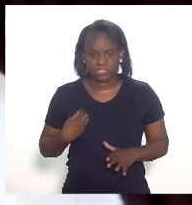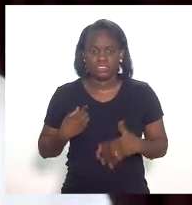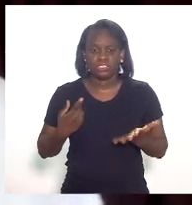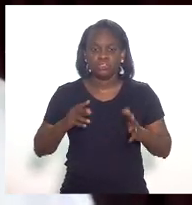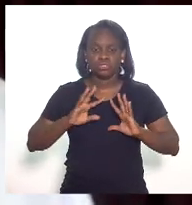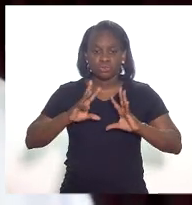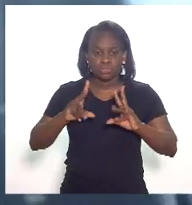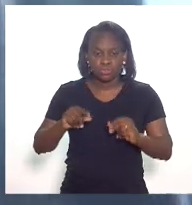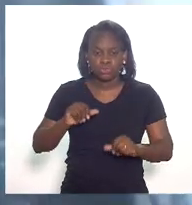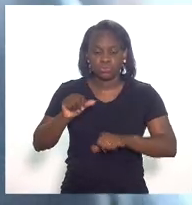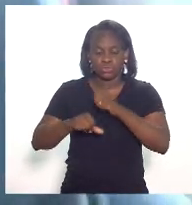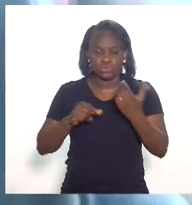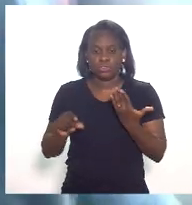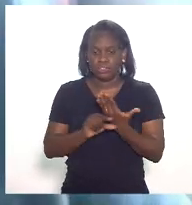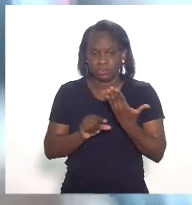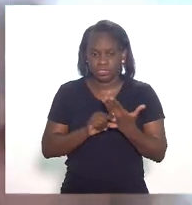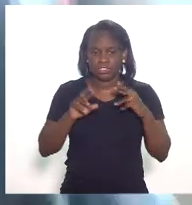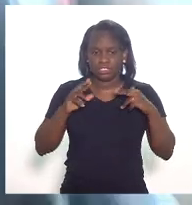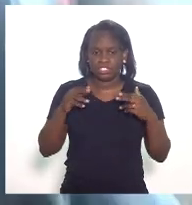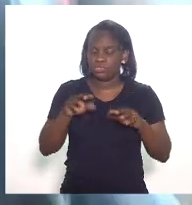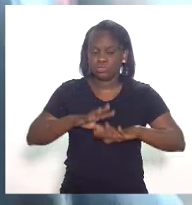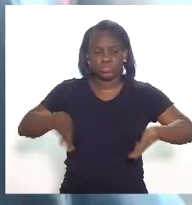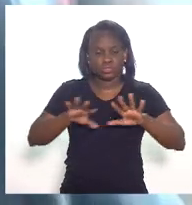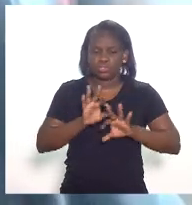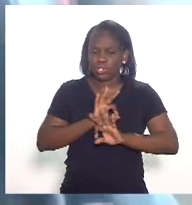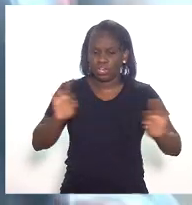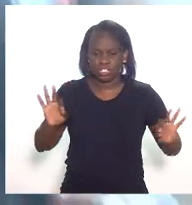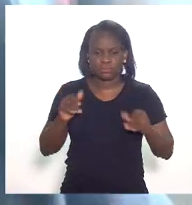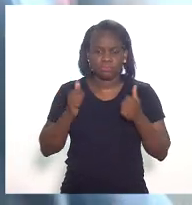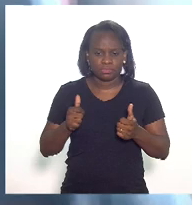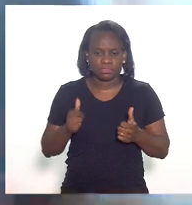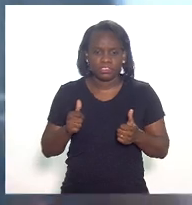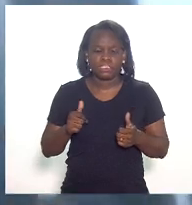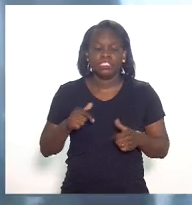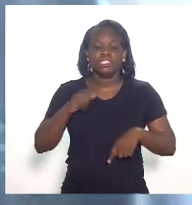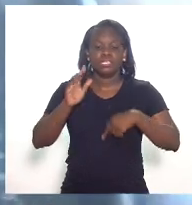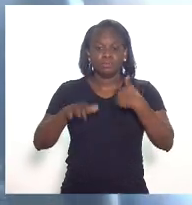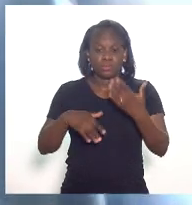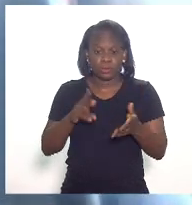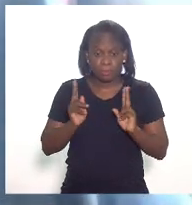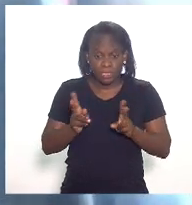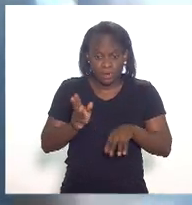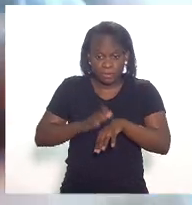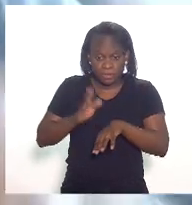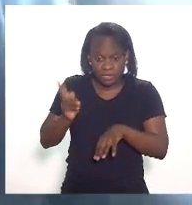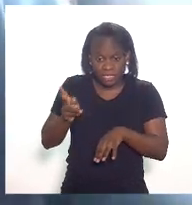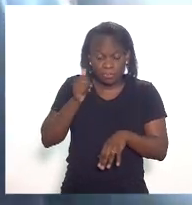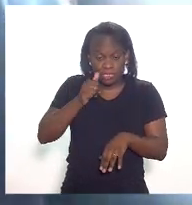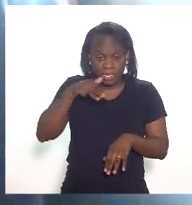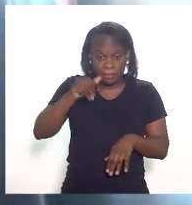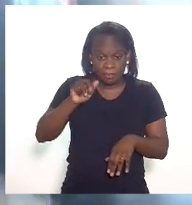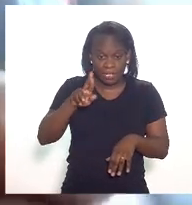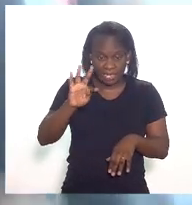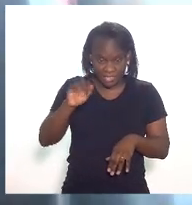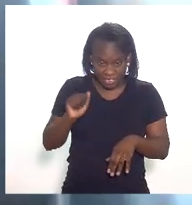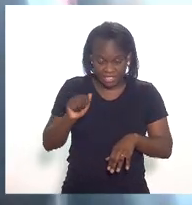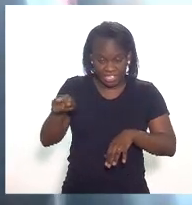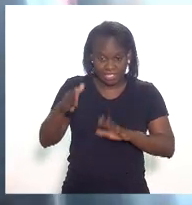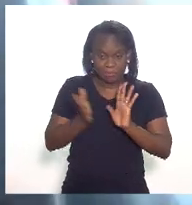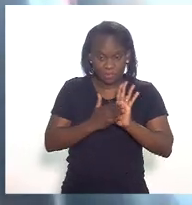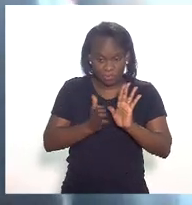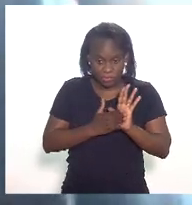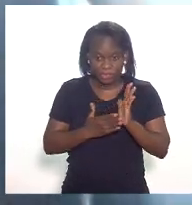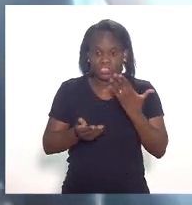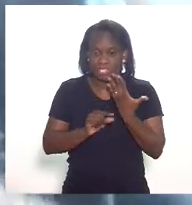viramos coautores e a audiência pública achou ótimo. E resulta que a própria Marta Rocha, que propôs o projeto e é